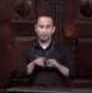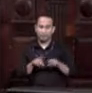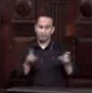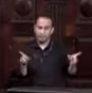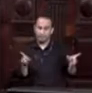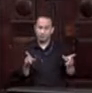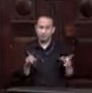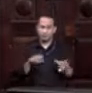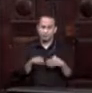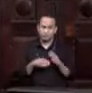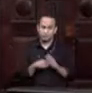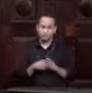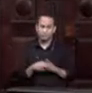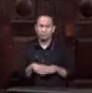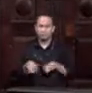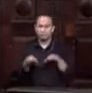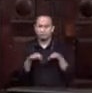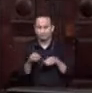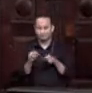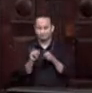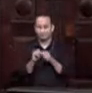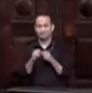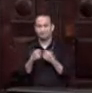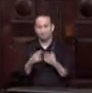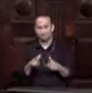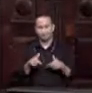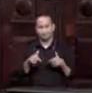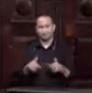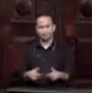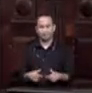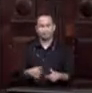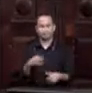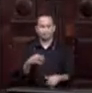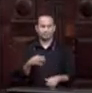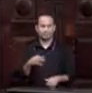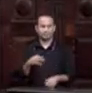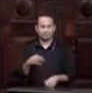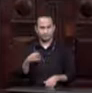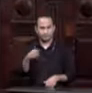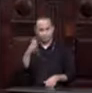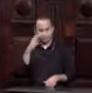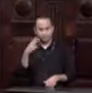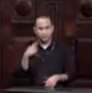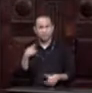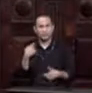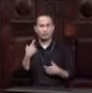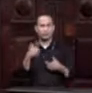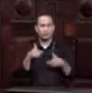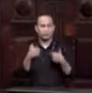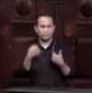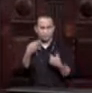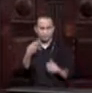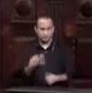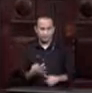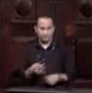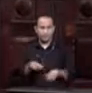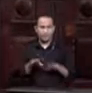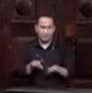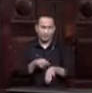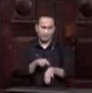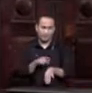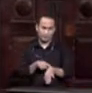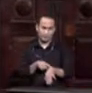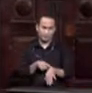uma convergência plena, com muita habilidade, cordialidade, educação, que são características marcantes de Vossa Excelência, mas que nesse período